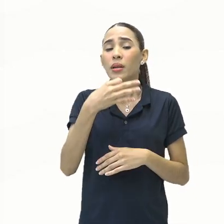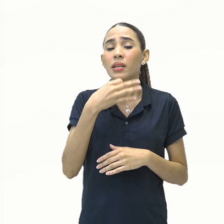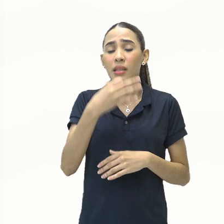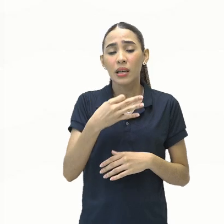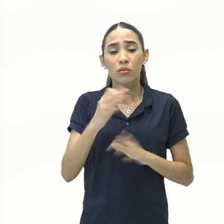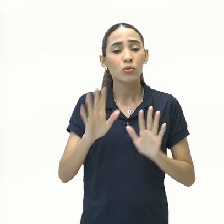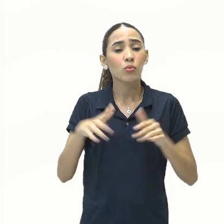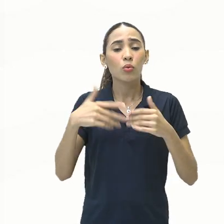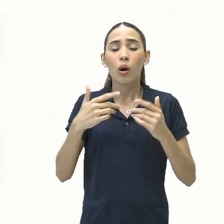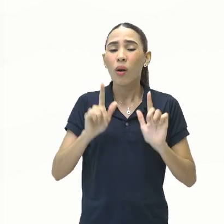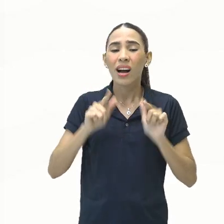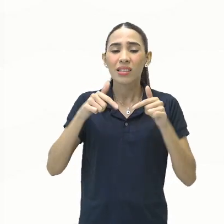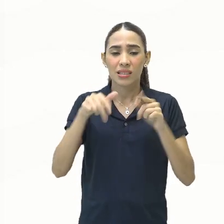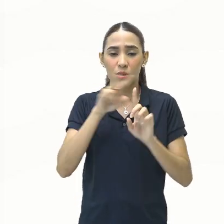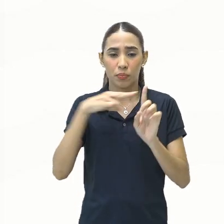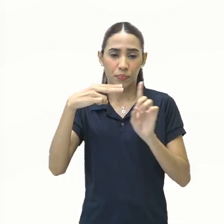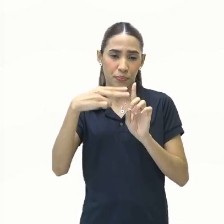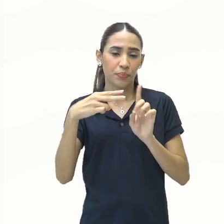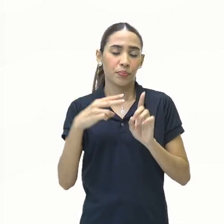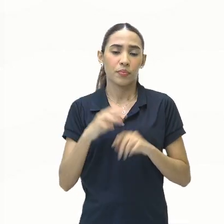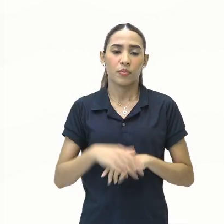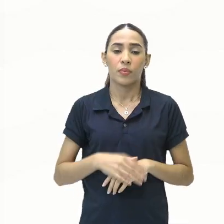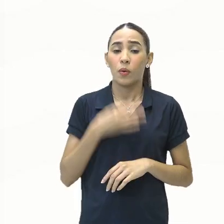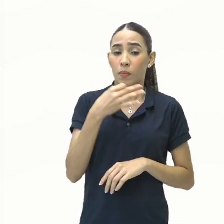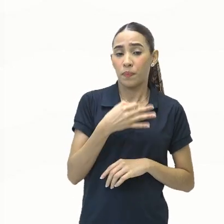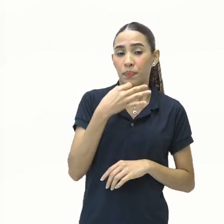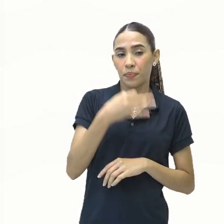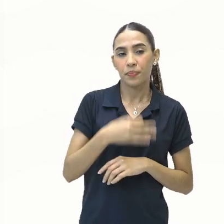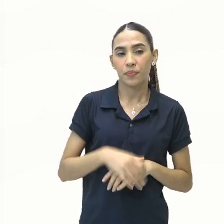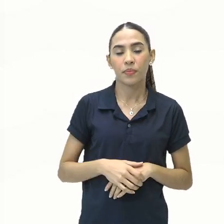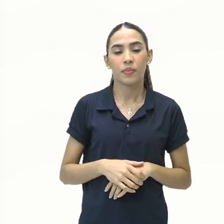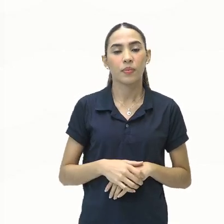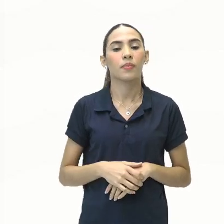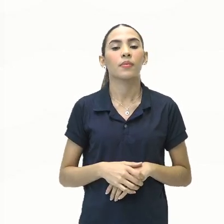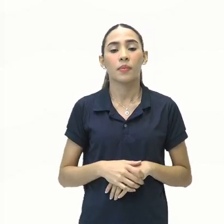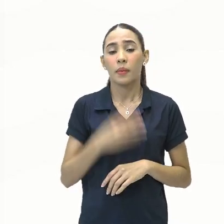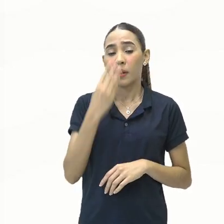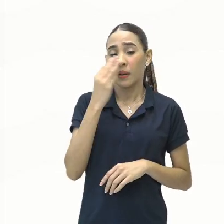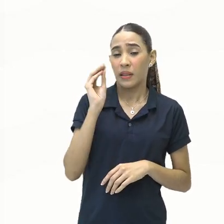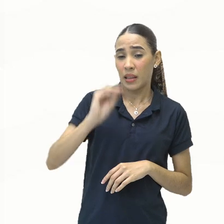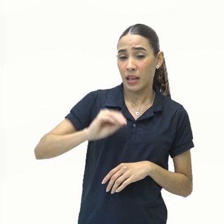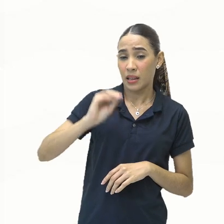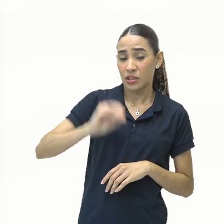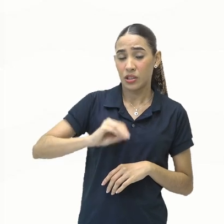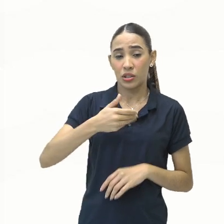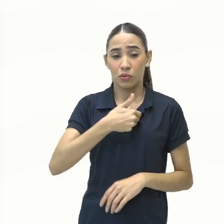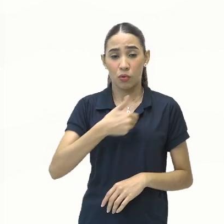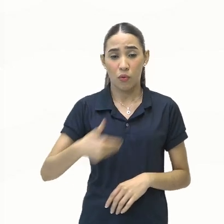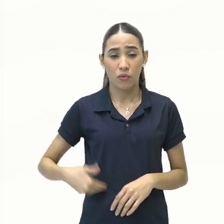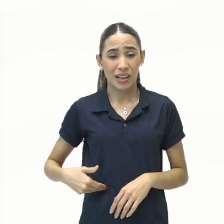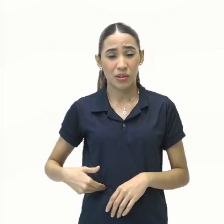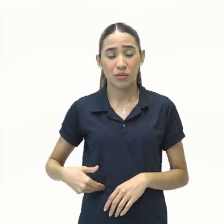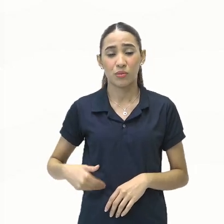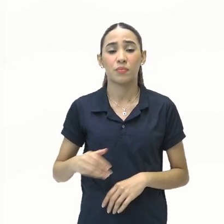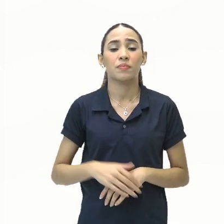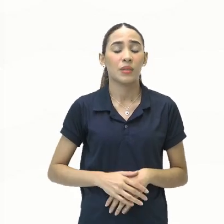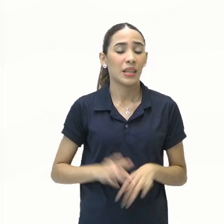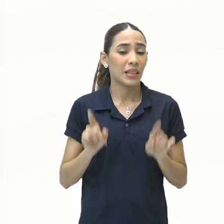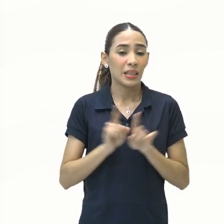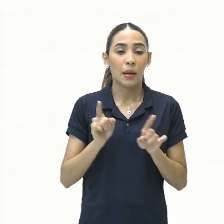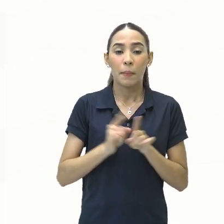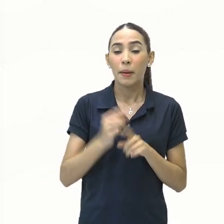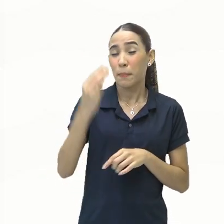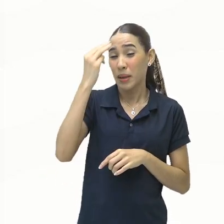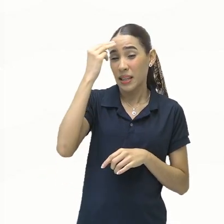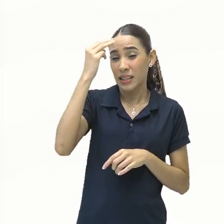Qual é o posicionamento crítico dele? A negligência por parte do governo e a forte